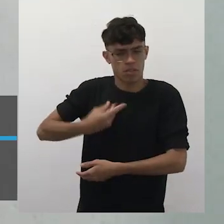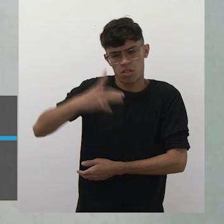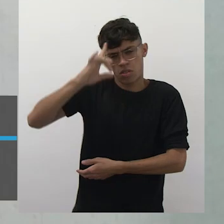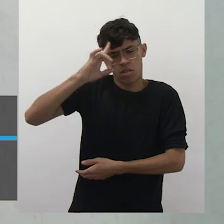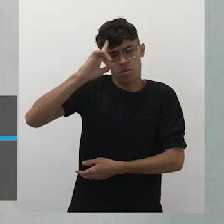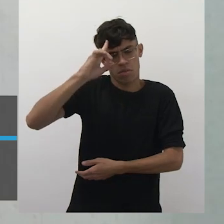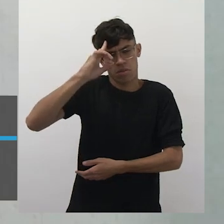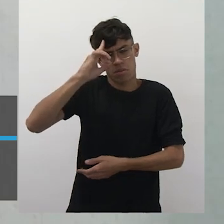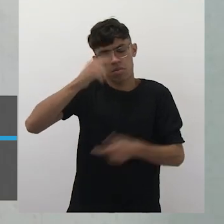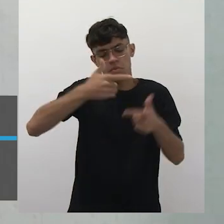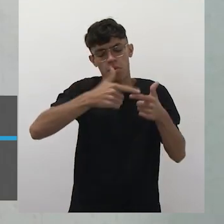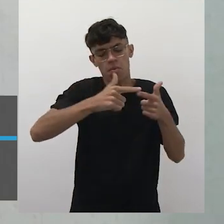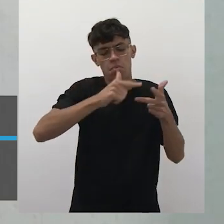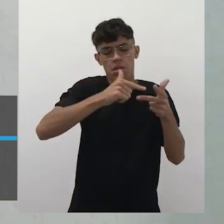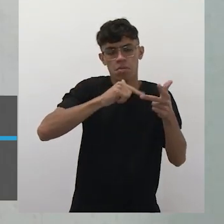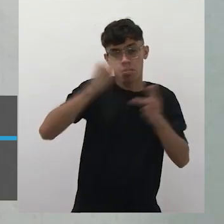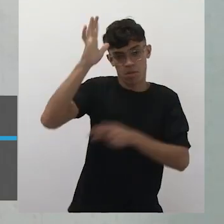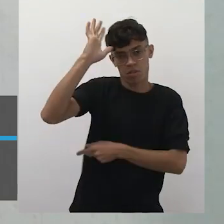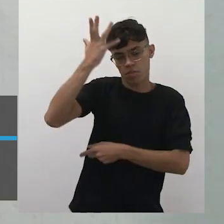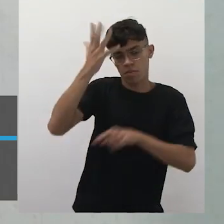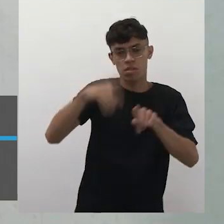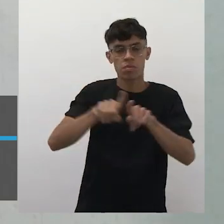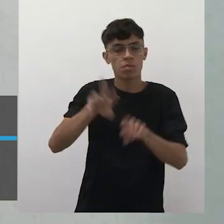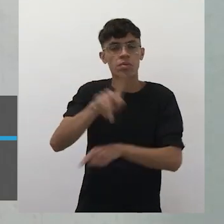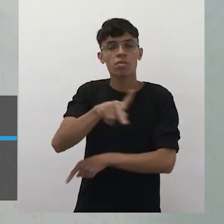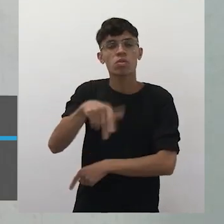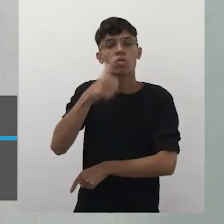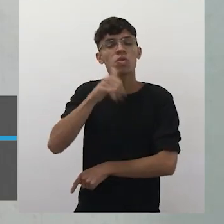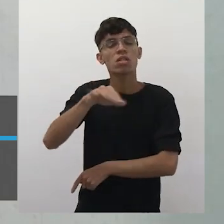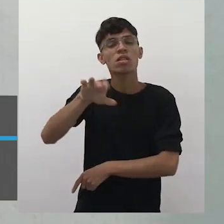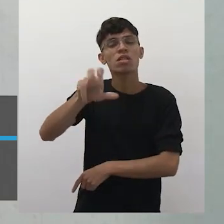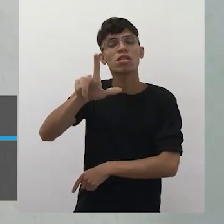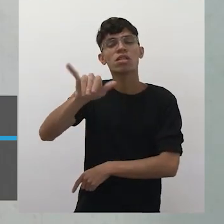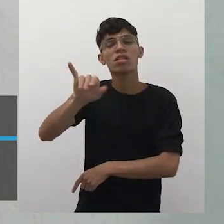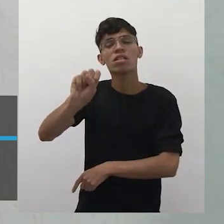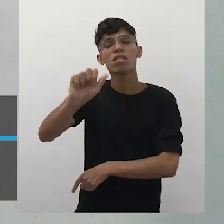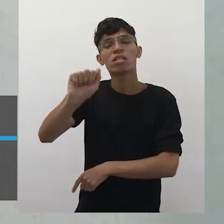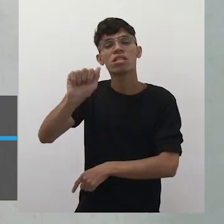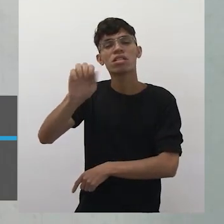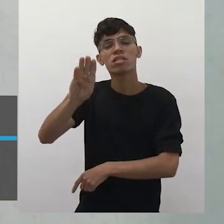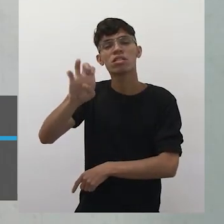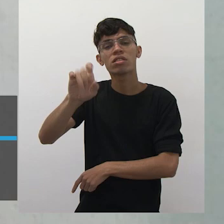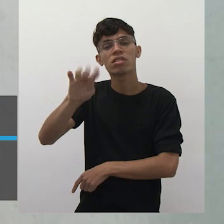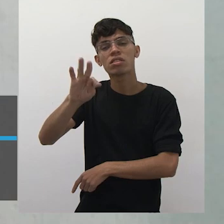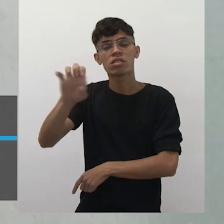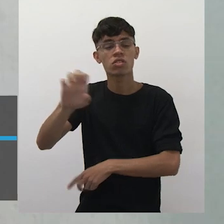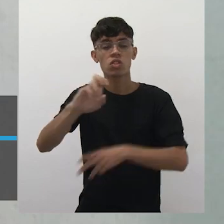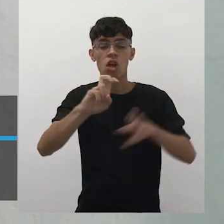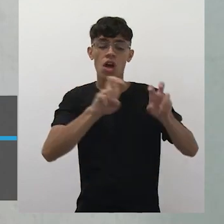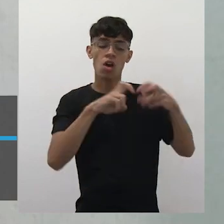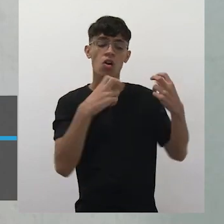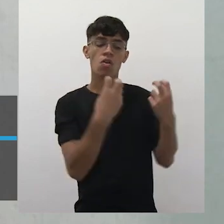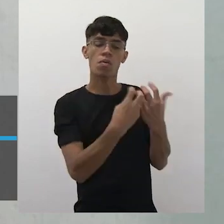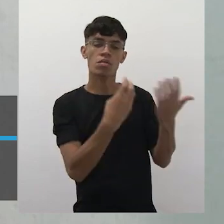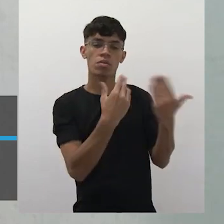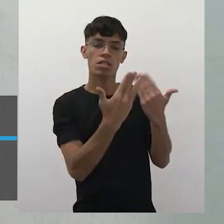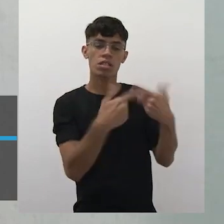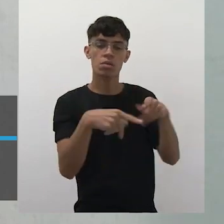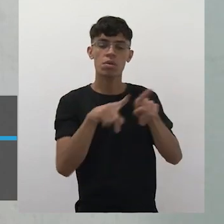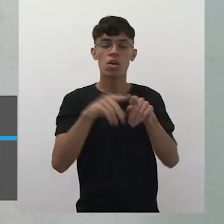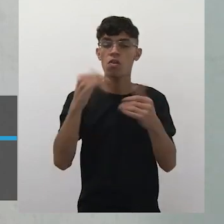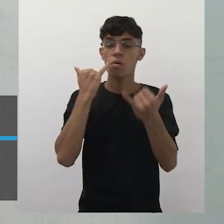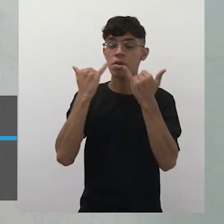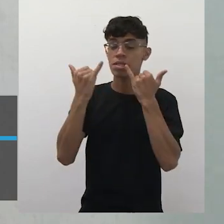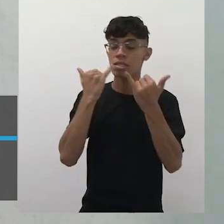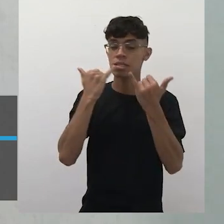realidade. Professor Elizabeth, rodas de conversa, dados estatísticos da